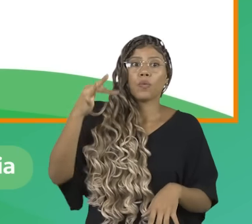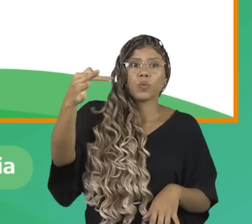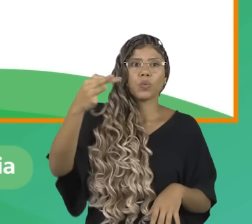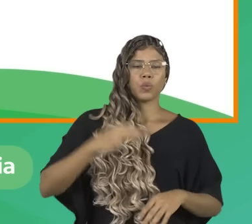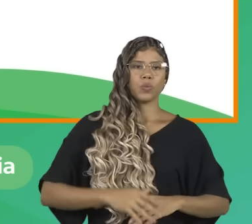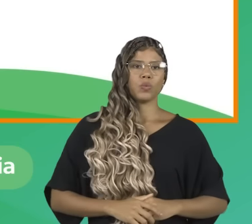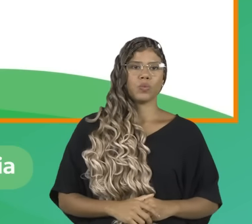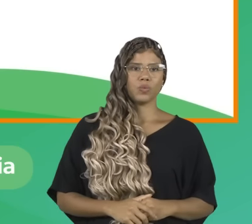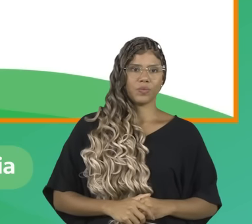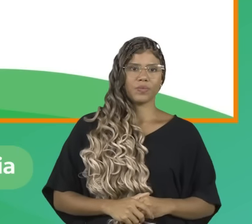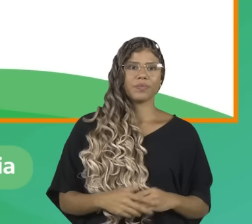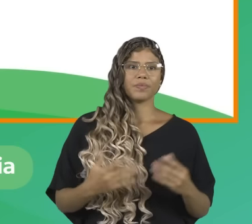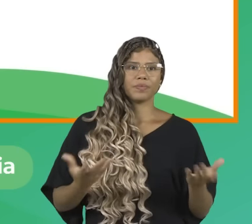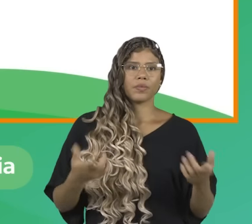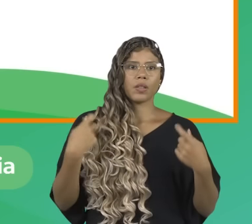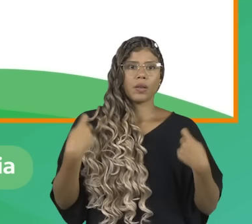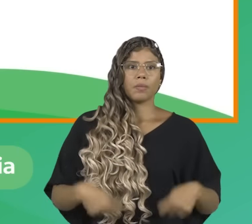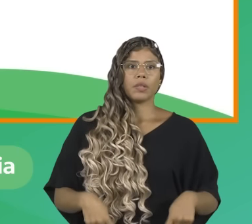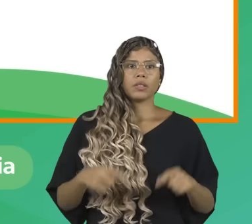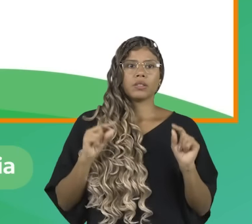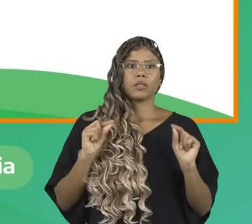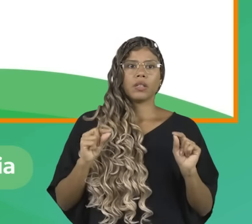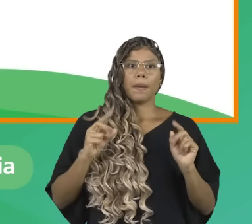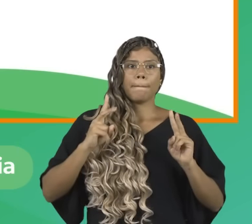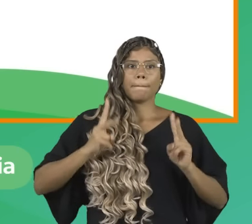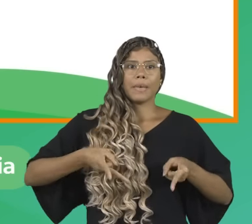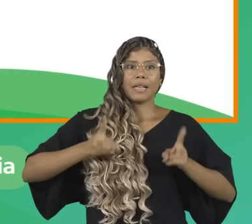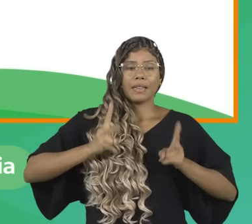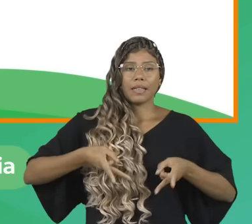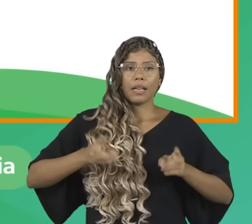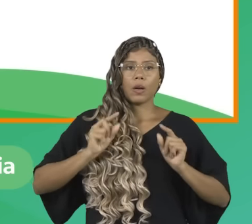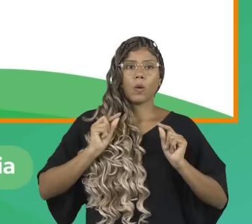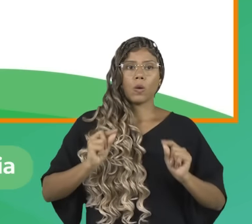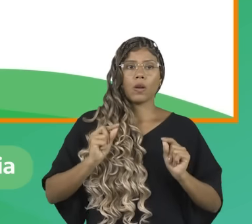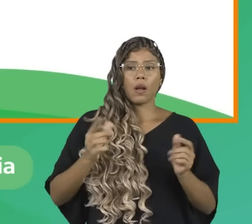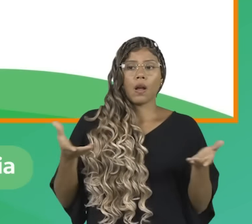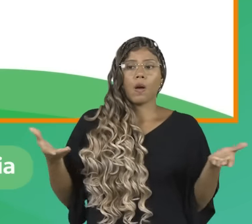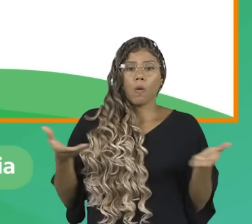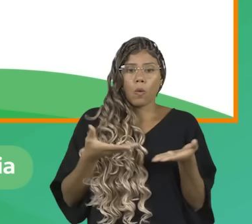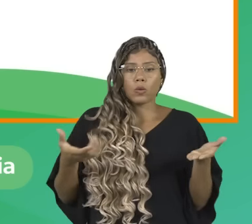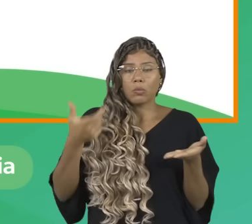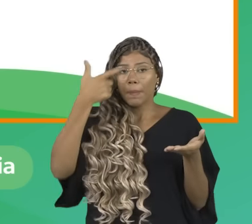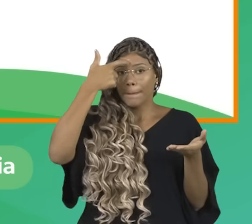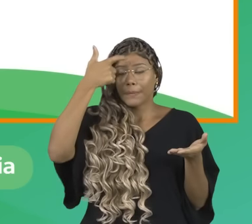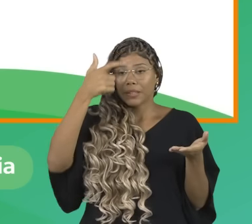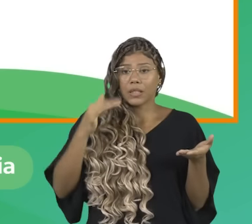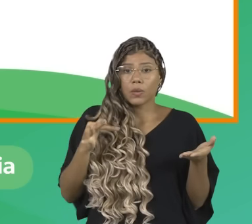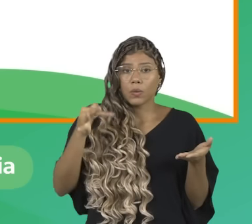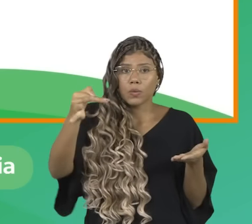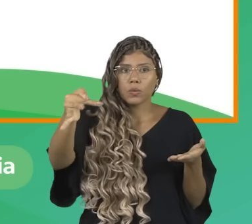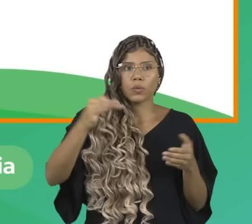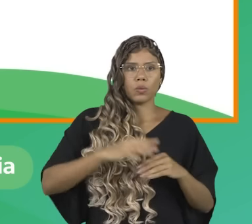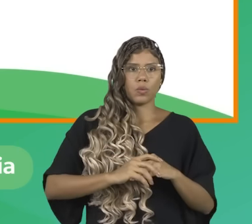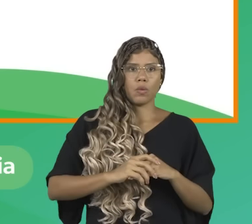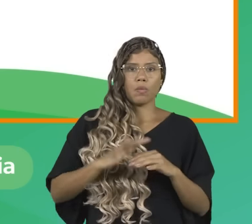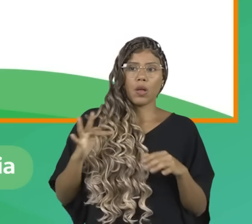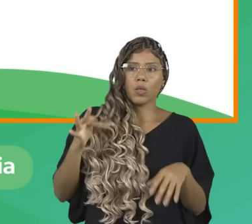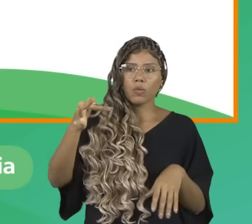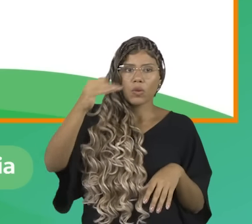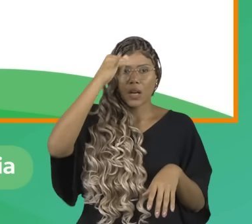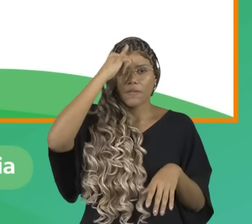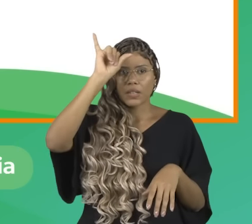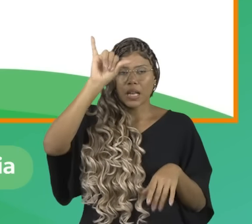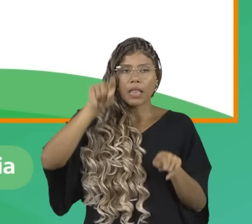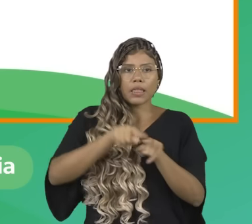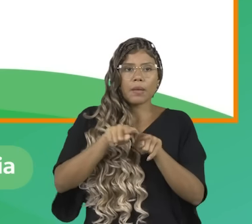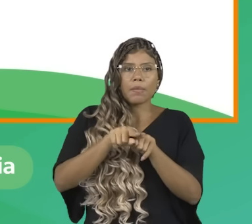preciso manter a capacidade, pensando no futuro também, para que as gerações futuras também possam usufruir de um planeta de uma maneira